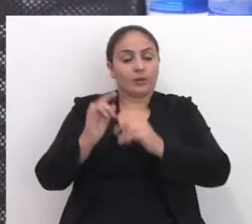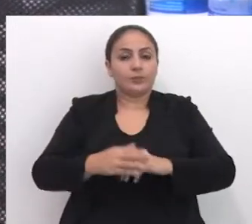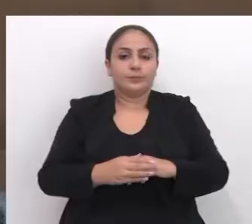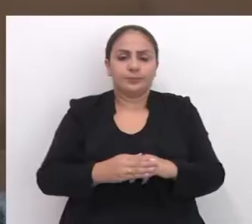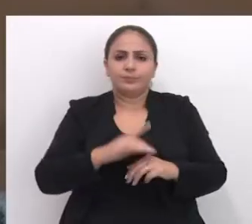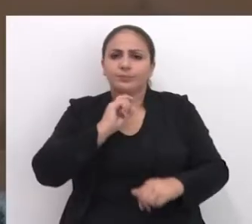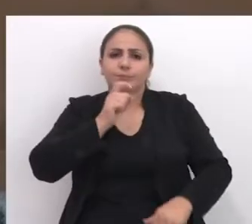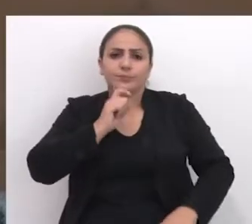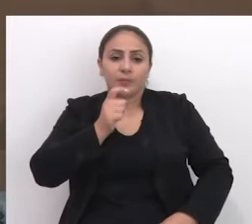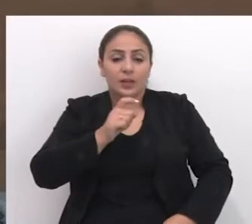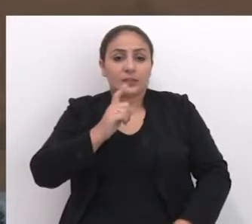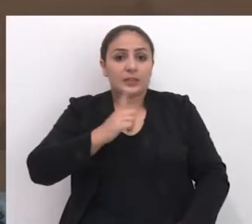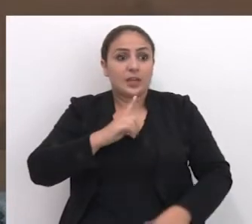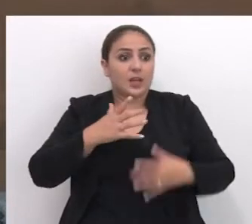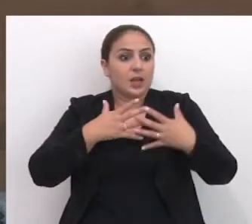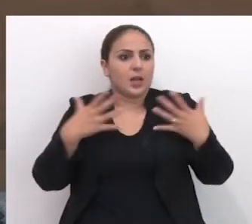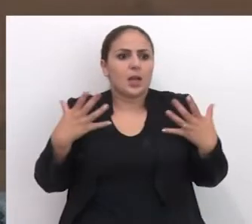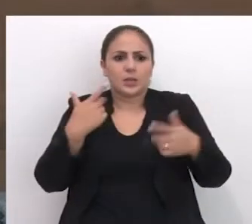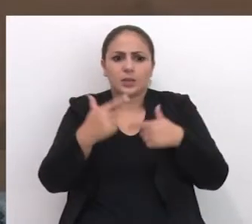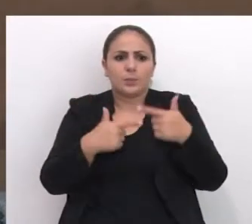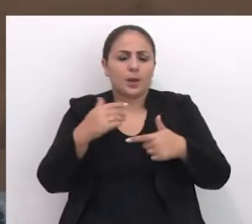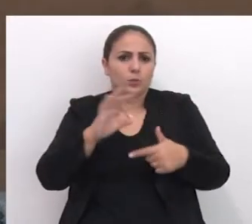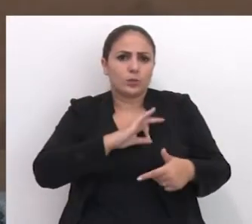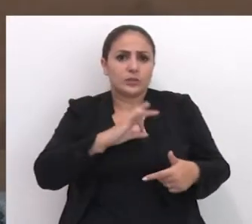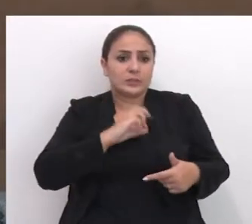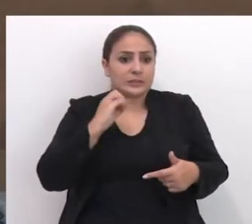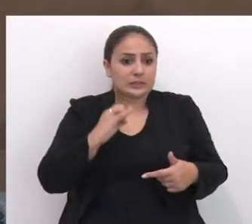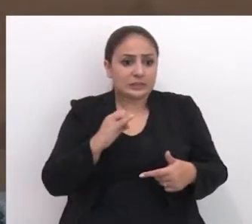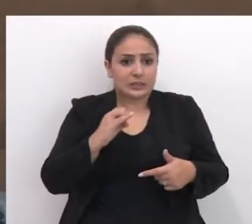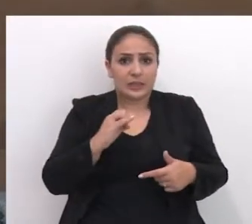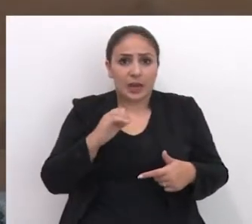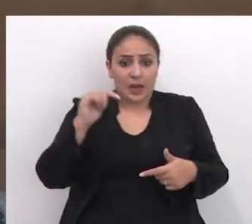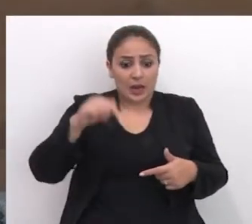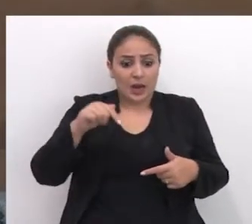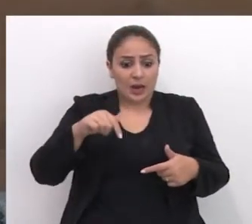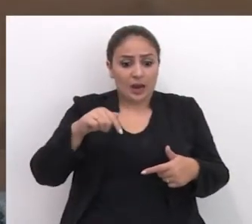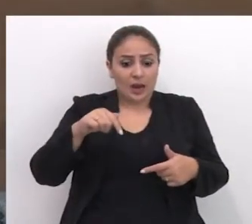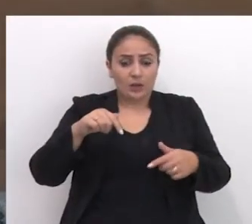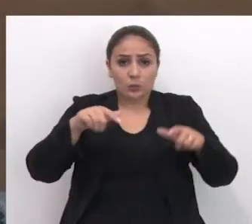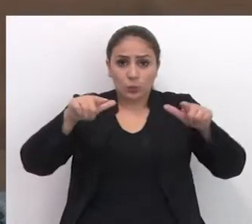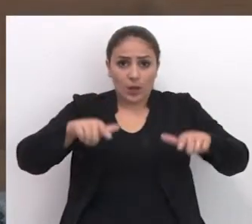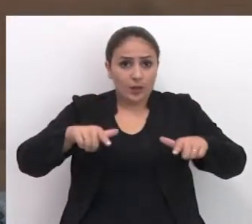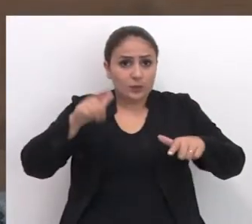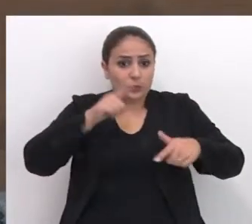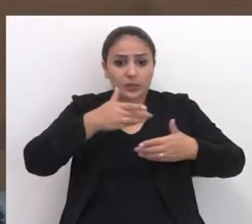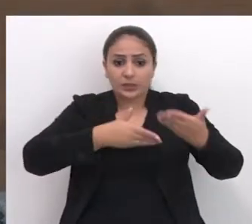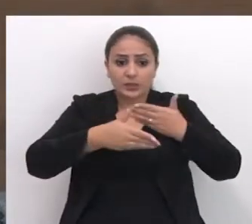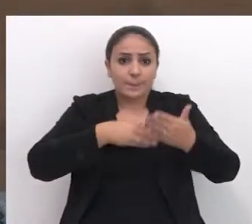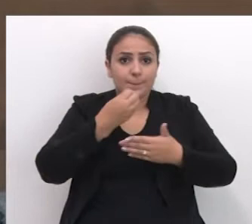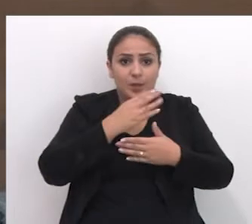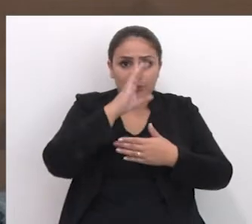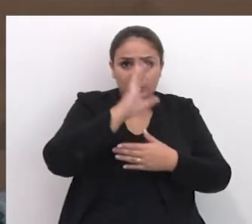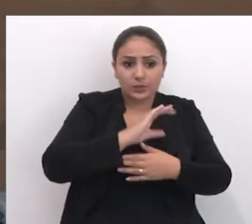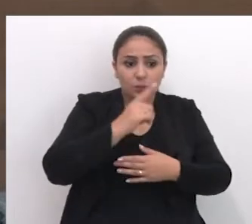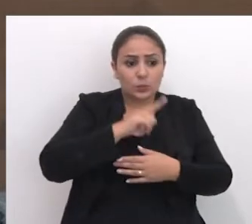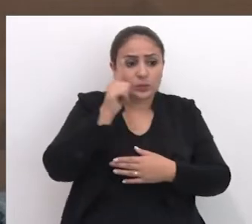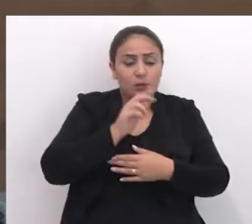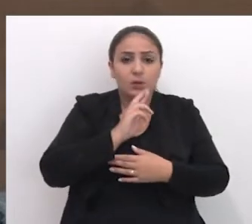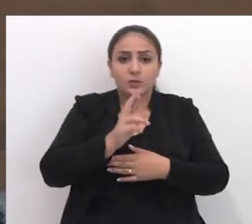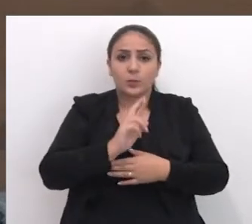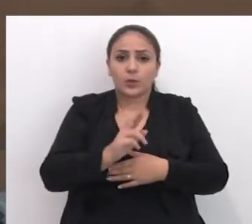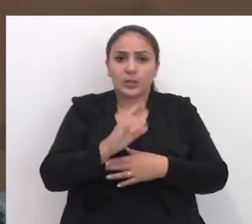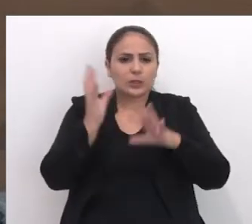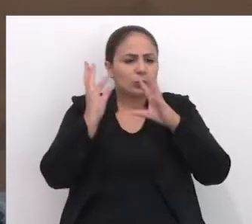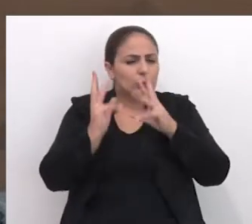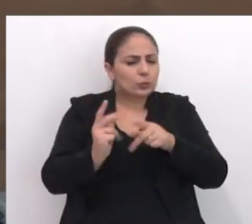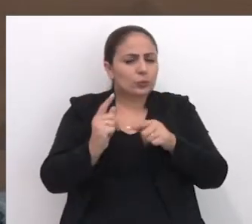prédio. Não basta termos grandes operações policiais se na ponta, no balcão, a gente não atende bem o cidadão, não dá um retorno e uma